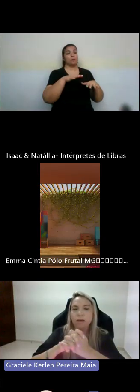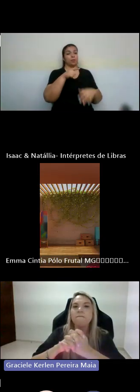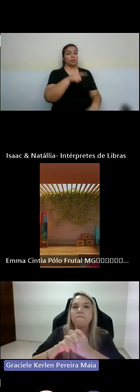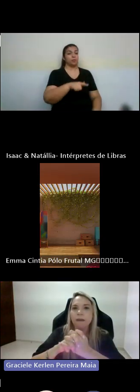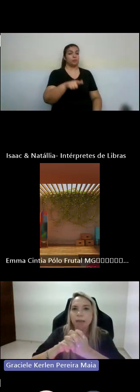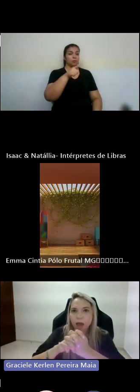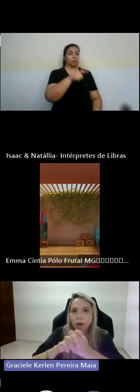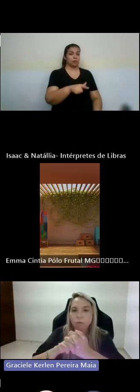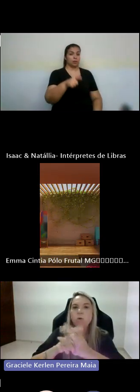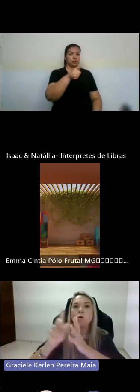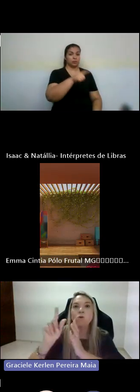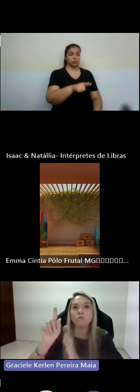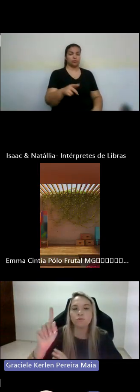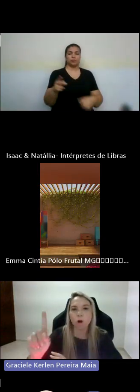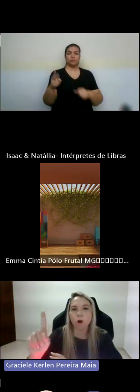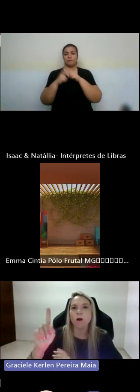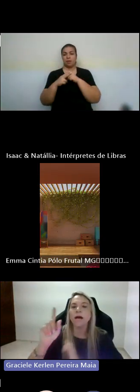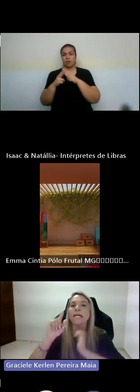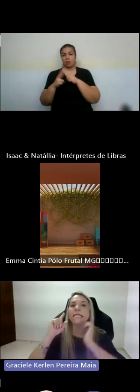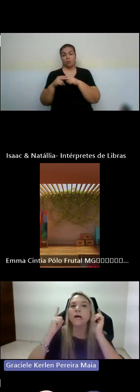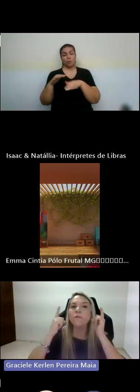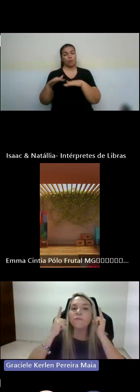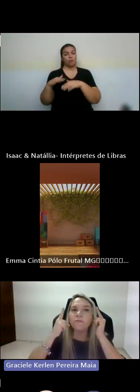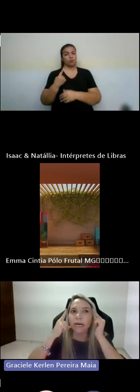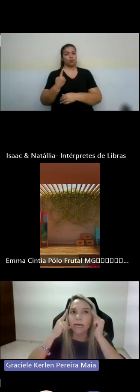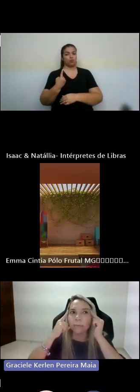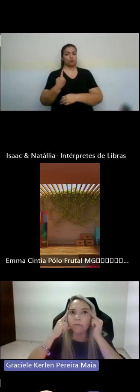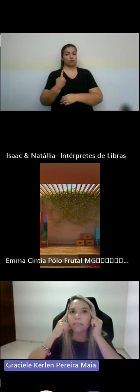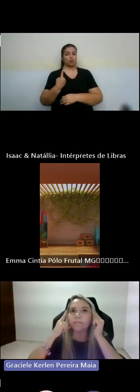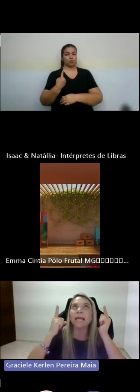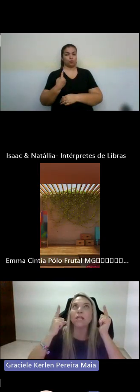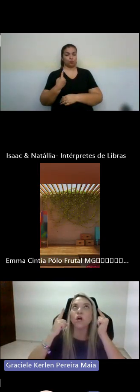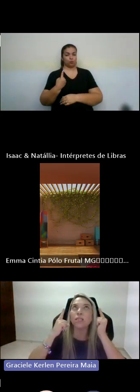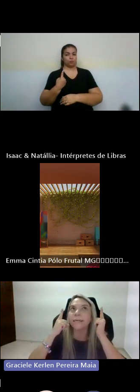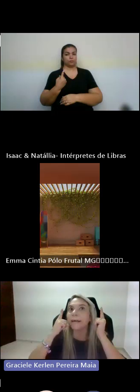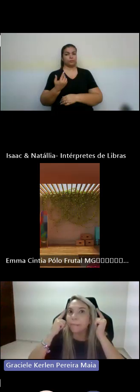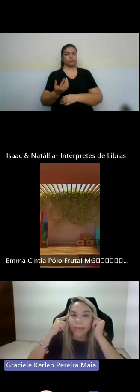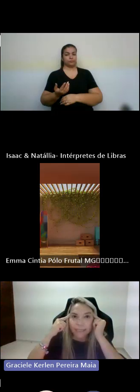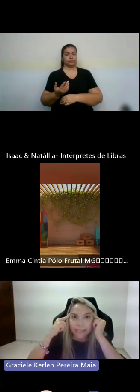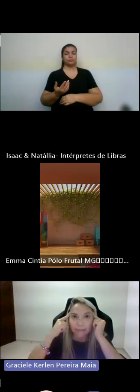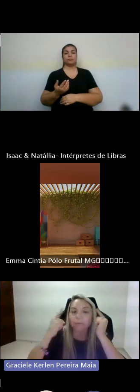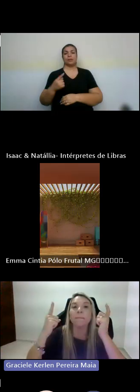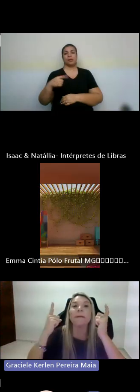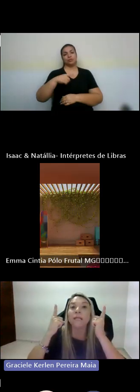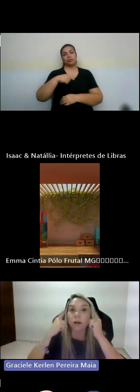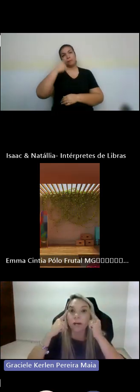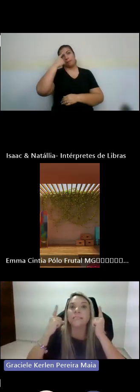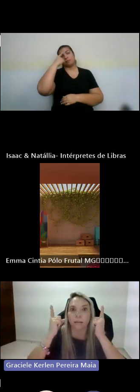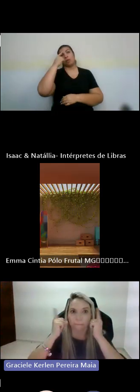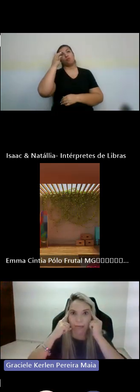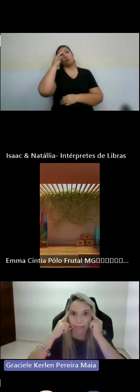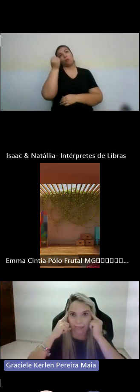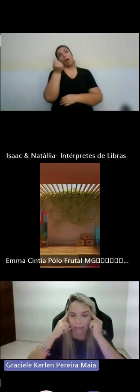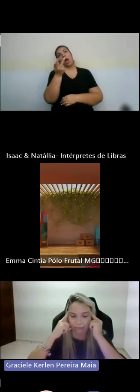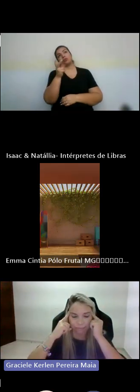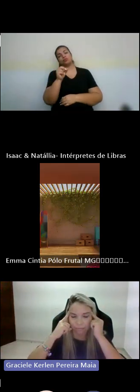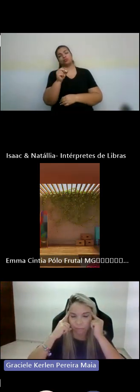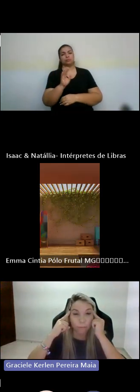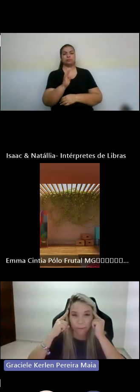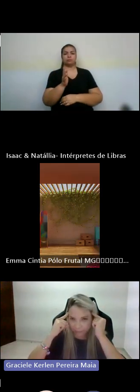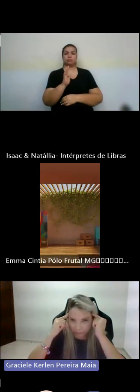movimentos. Verbo, um só. Não vamos pela nossa cabeça, porque pela nossa